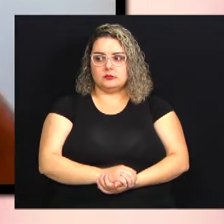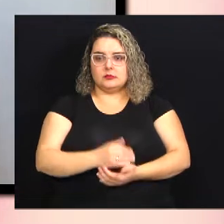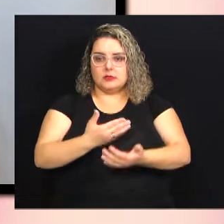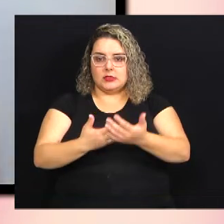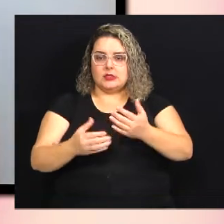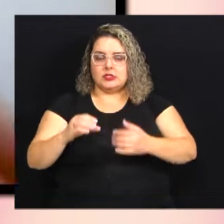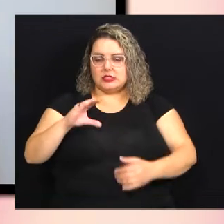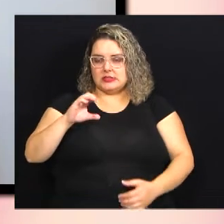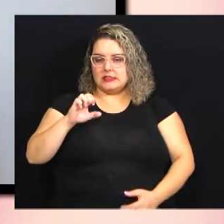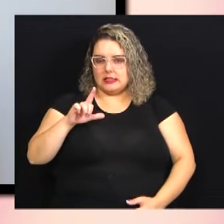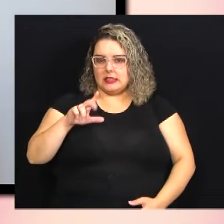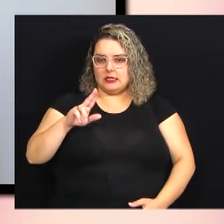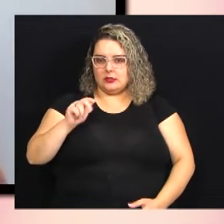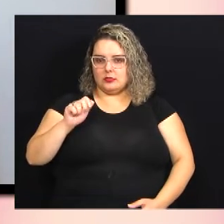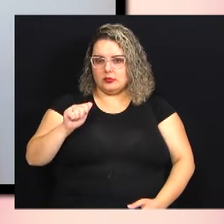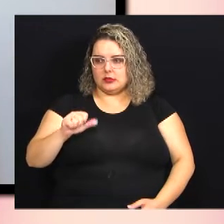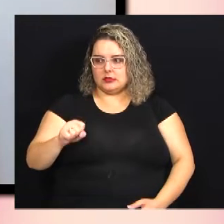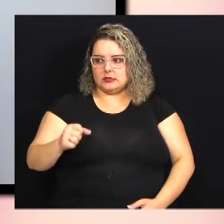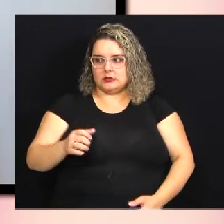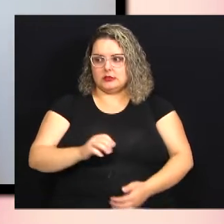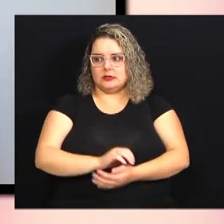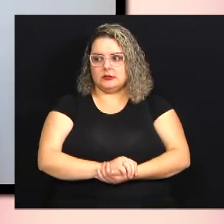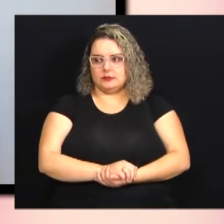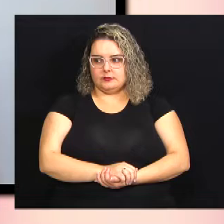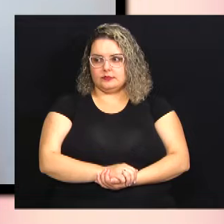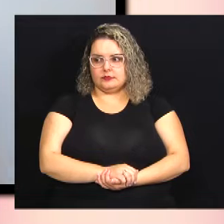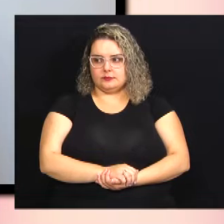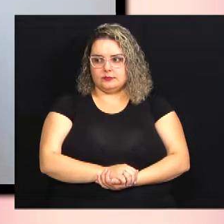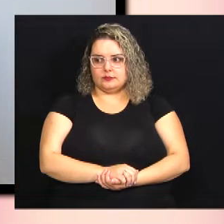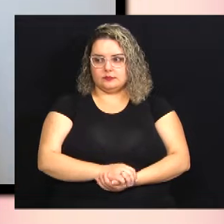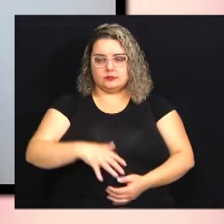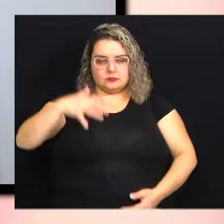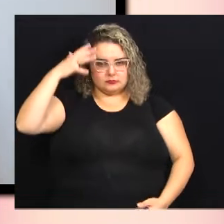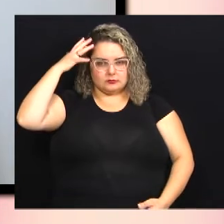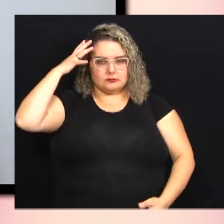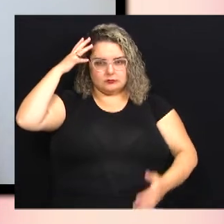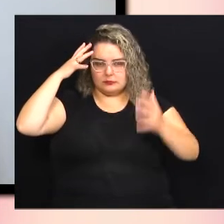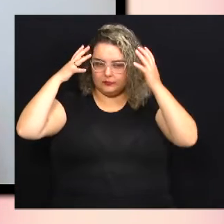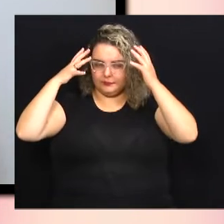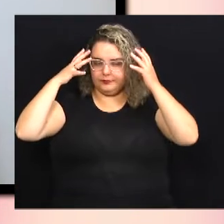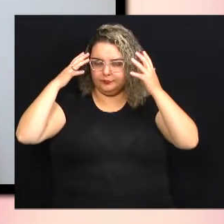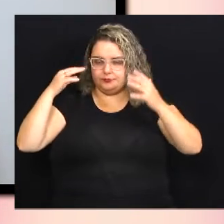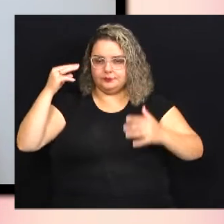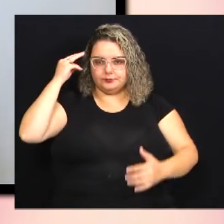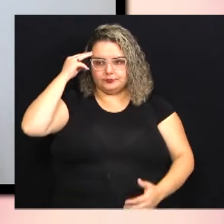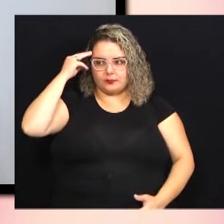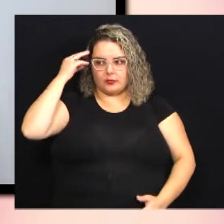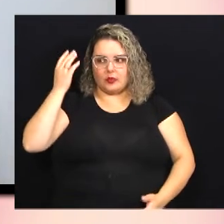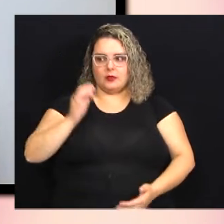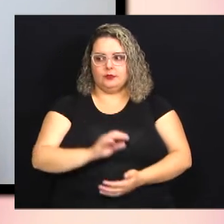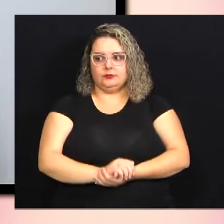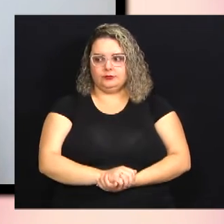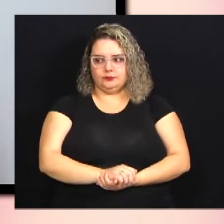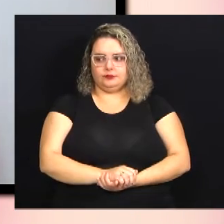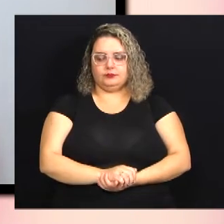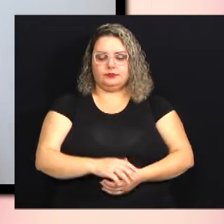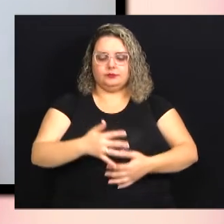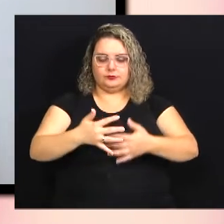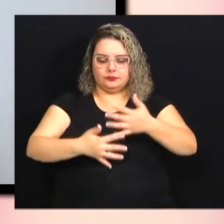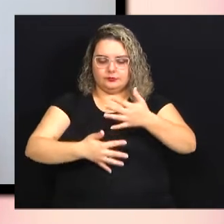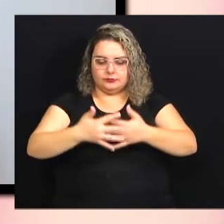células, né? E a área do hipocampo é uma área de memória, e isso leva a um